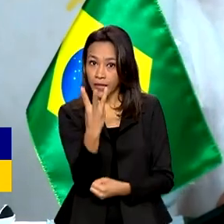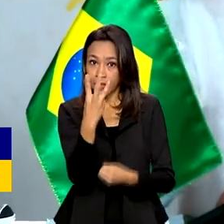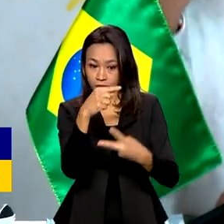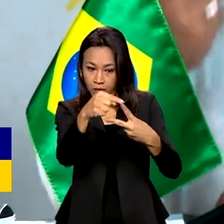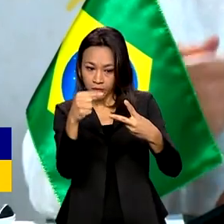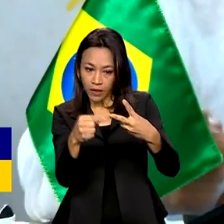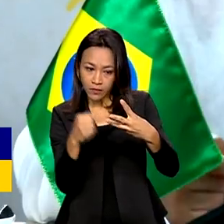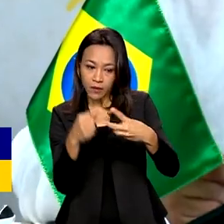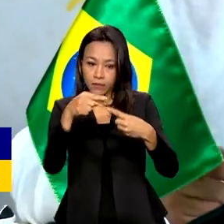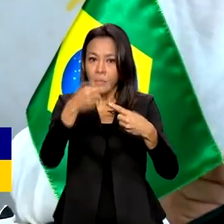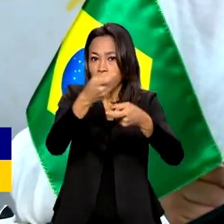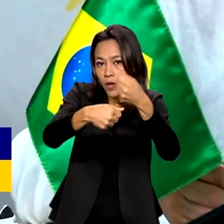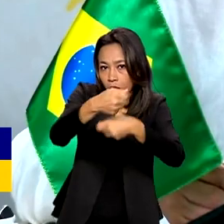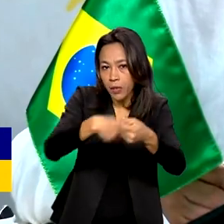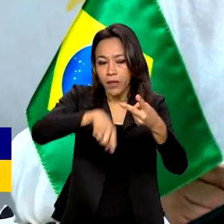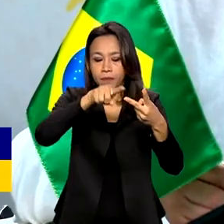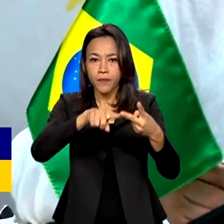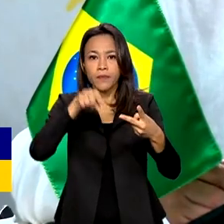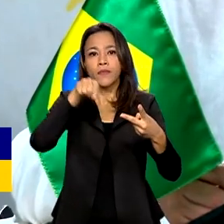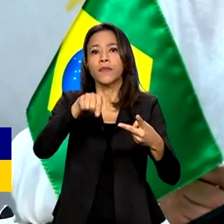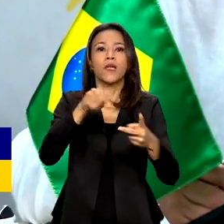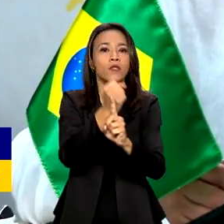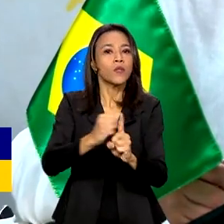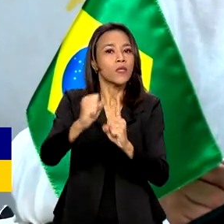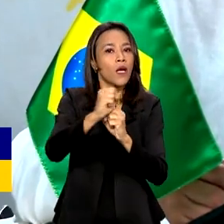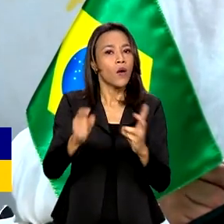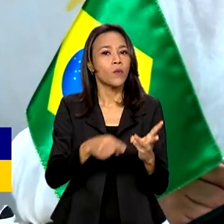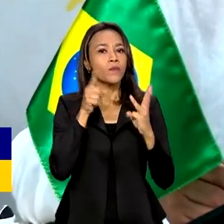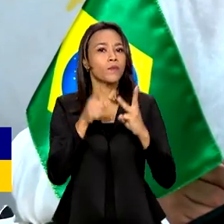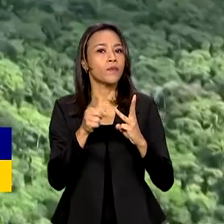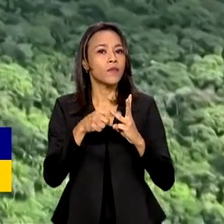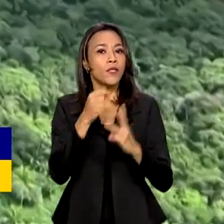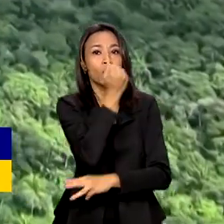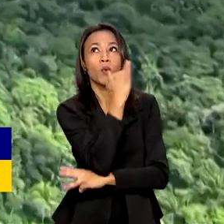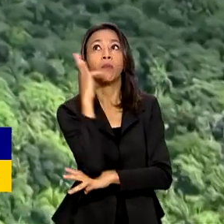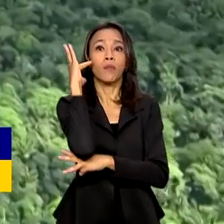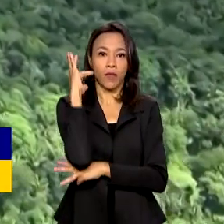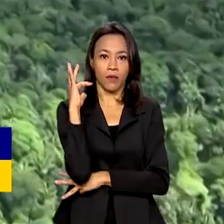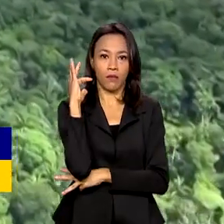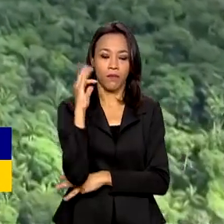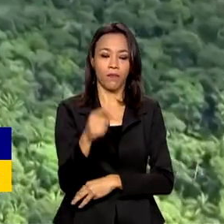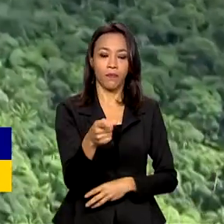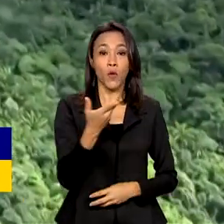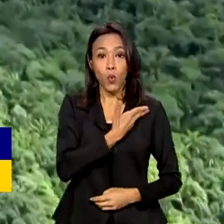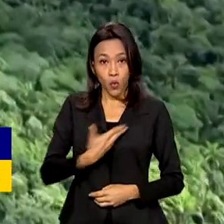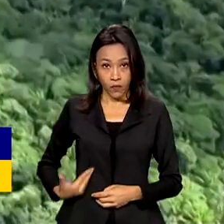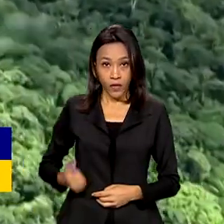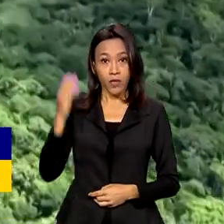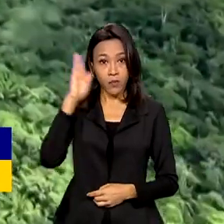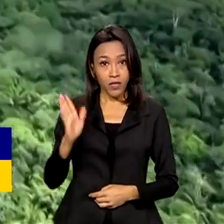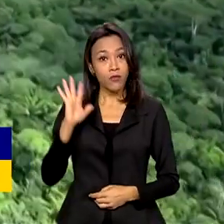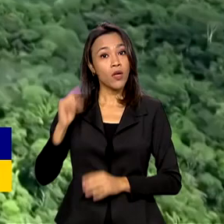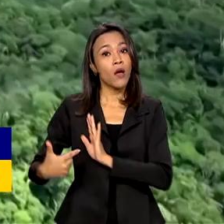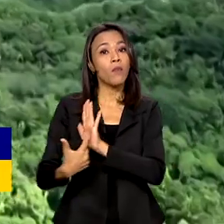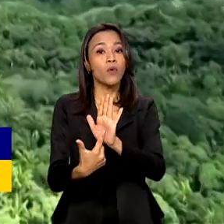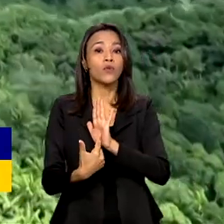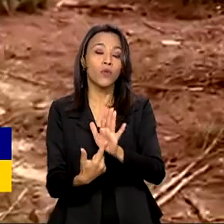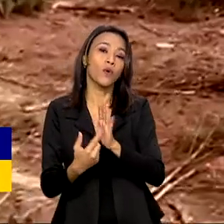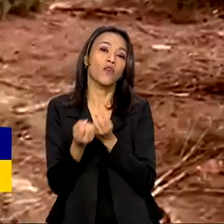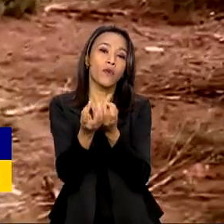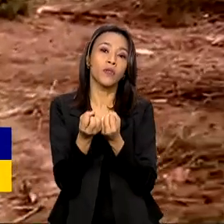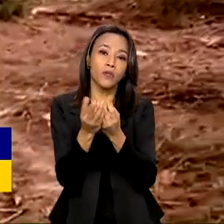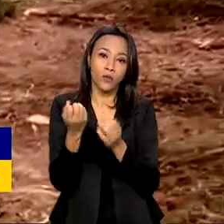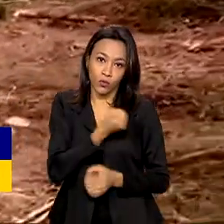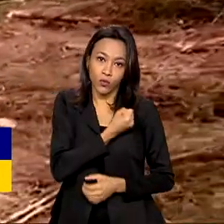inseparáveis: a economia, a social e a ambiental. O governo brasileiro já apresentou números melhores em relação ao ano passado.